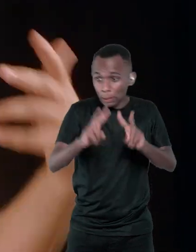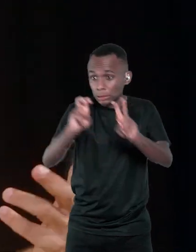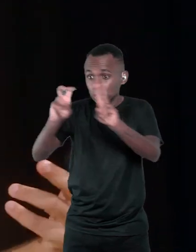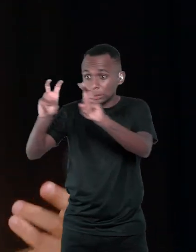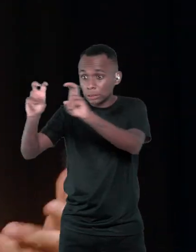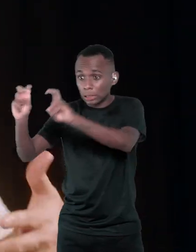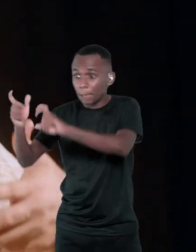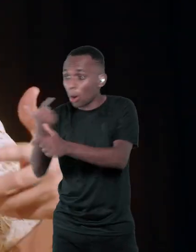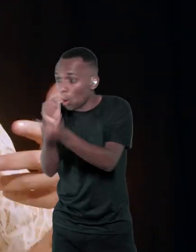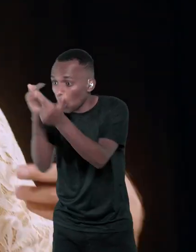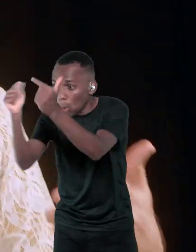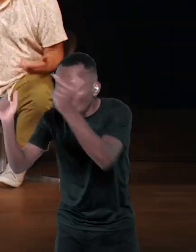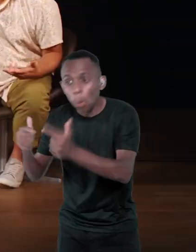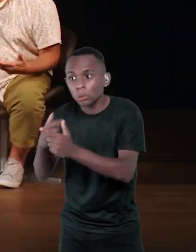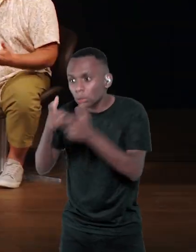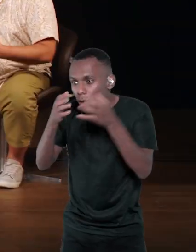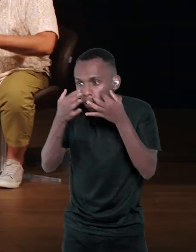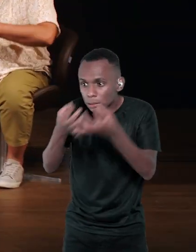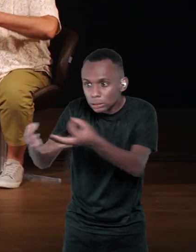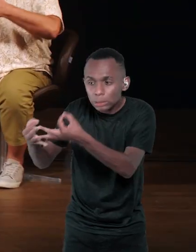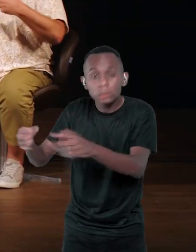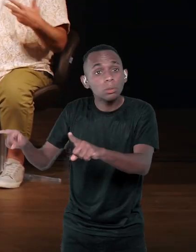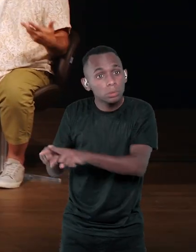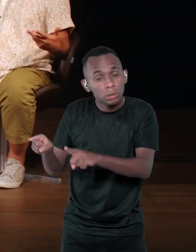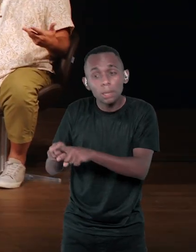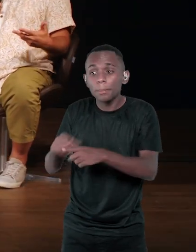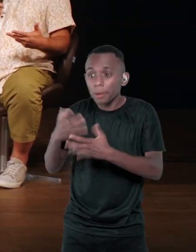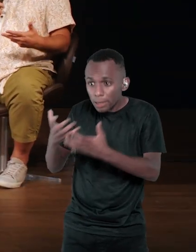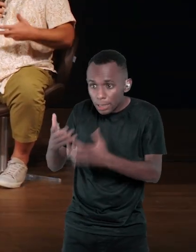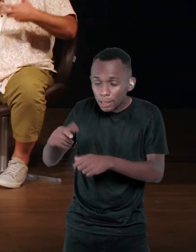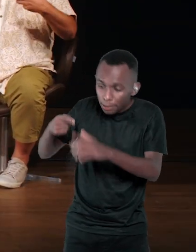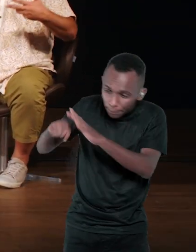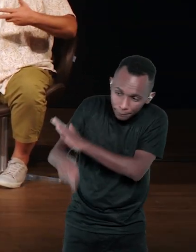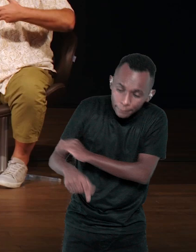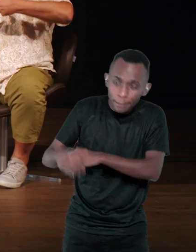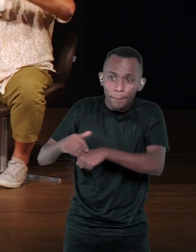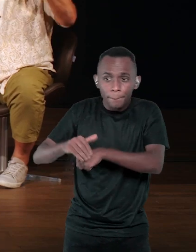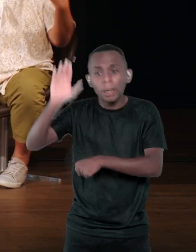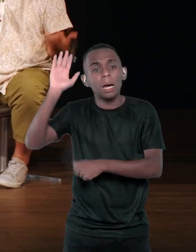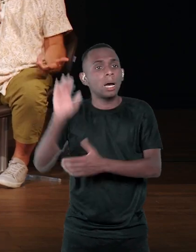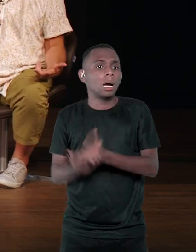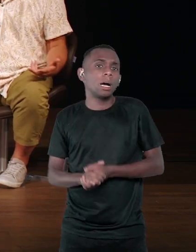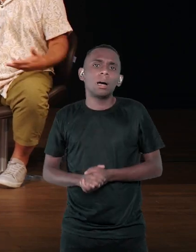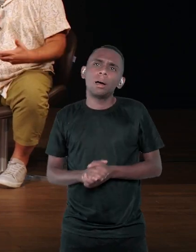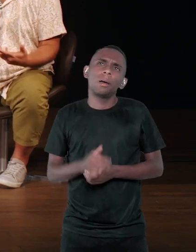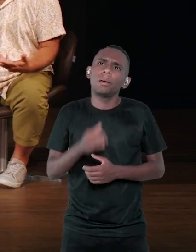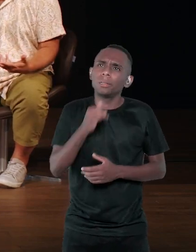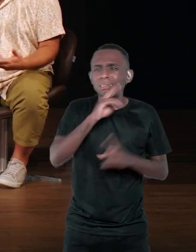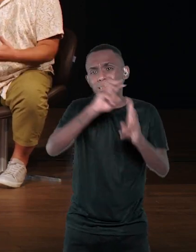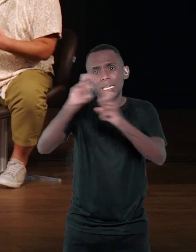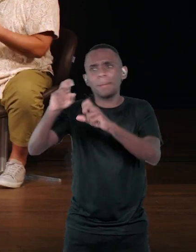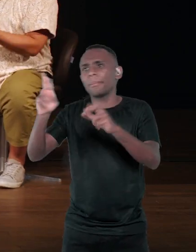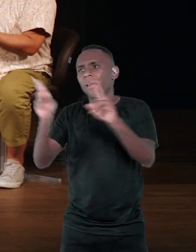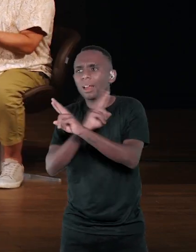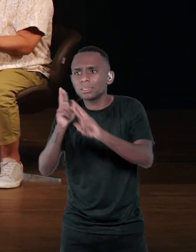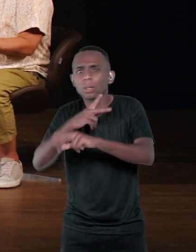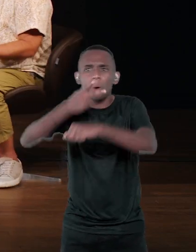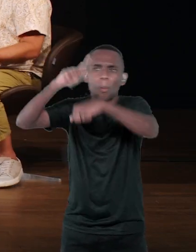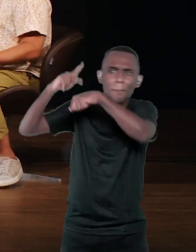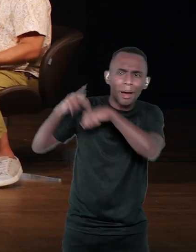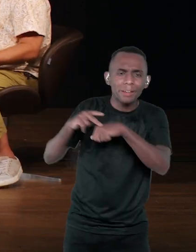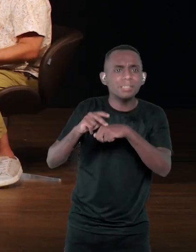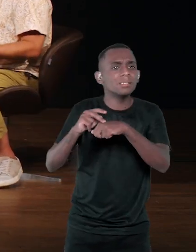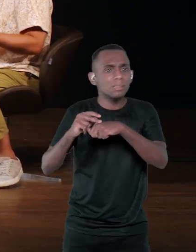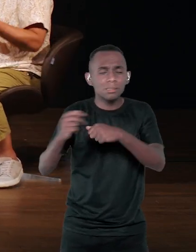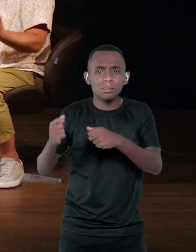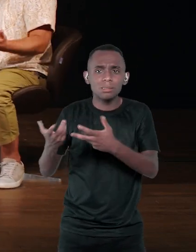Idade Antiga, pela história da Inglaterra, pela relação do Brasil com a Inglaterra, qualquer coisa. Tudo é porta